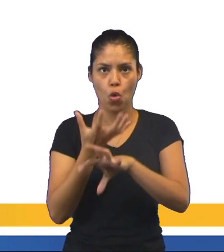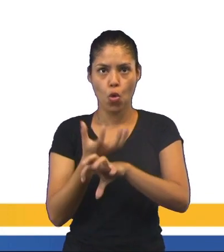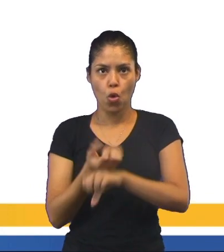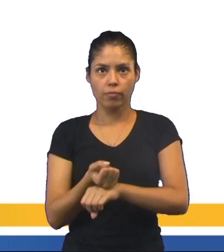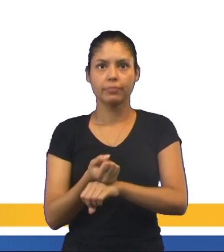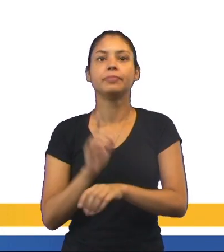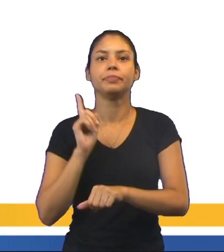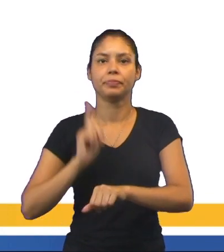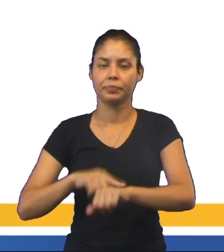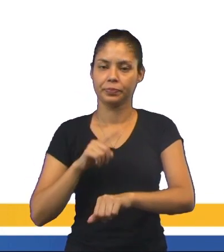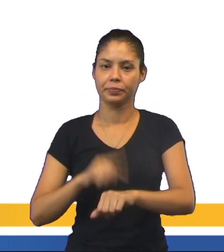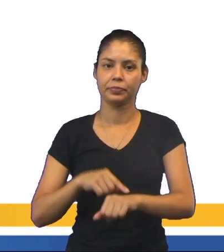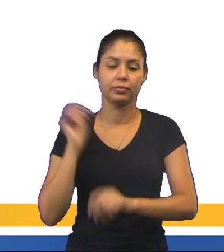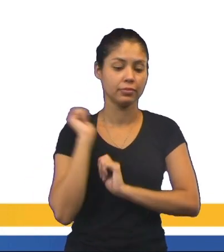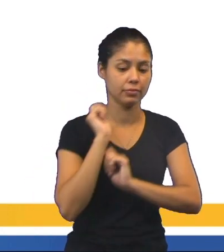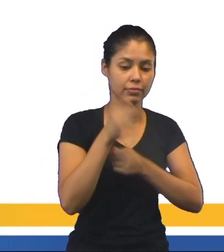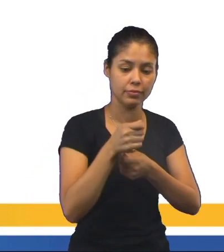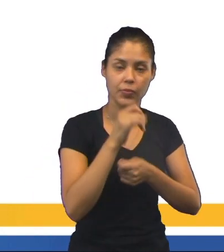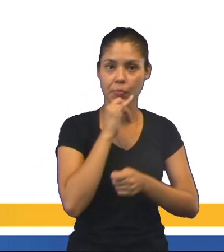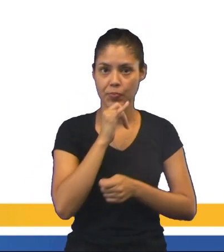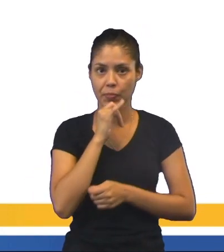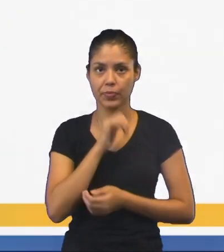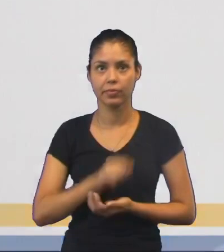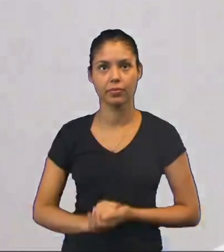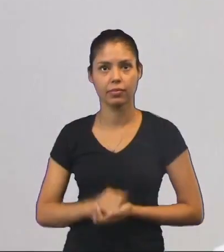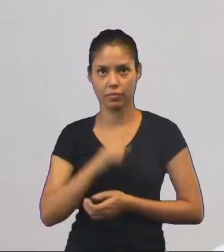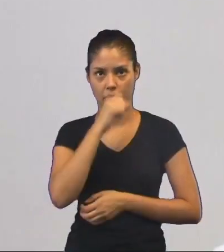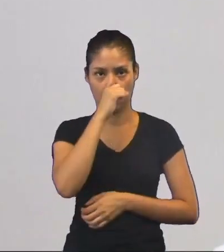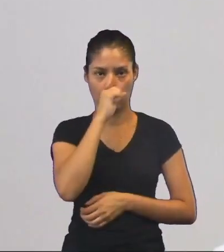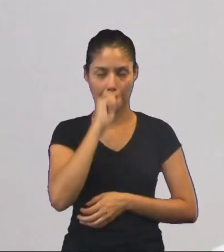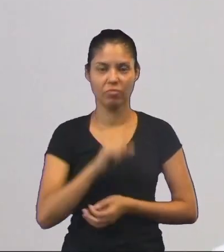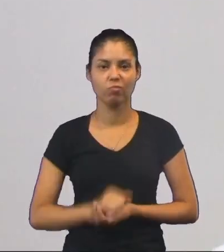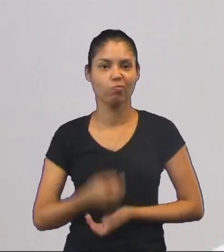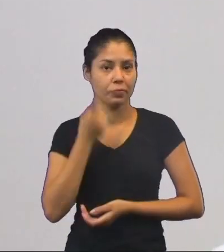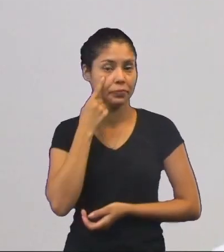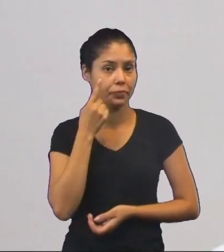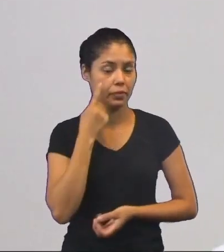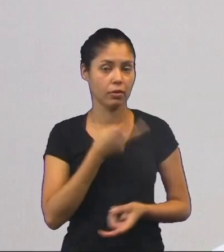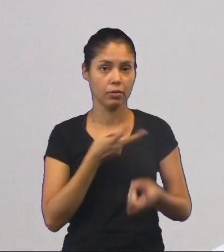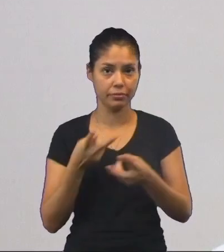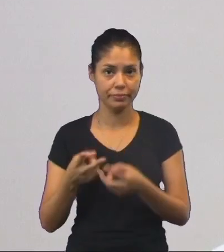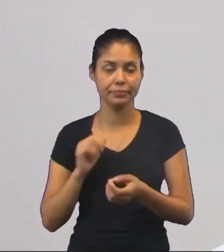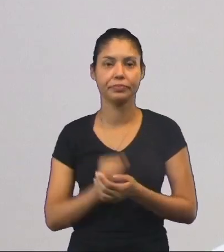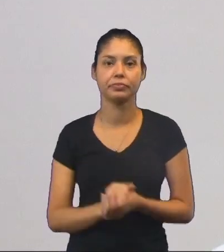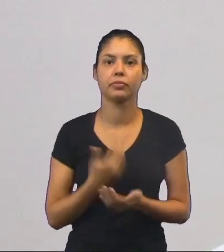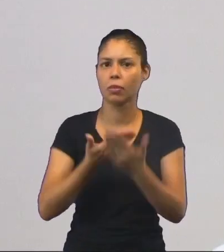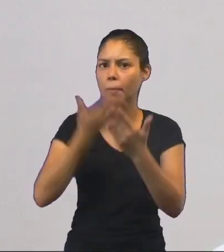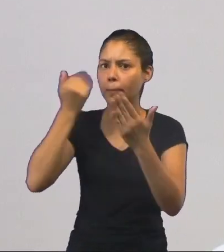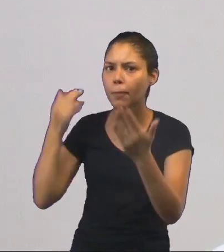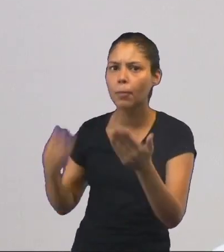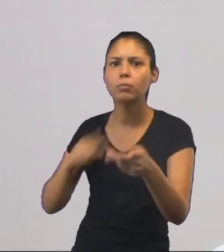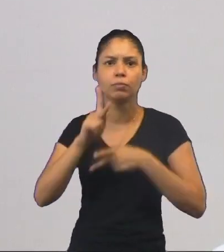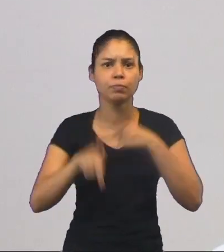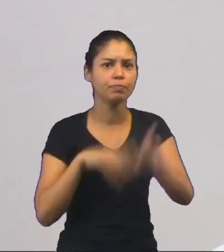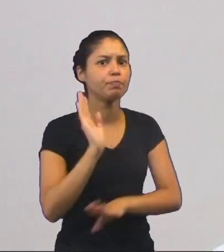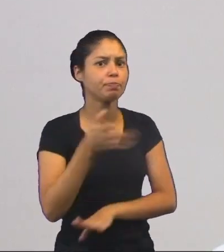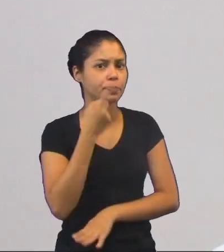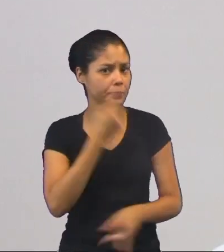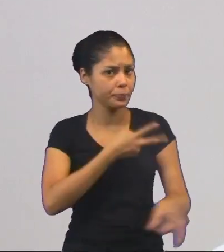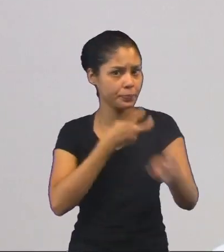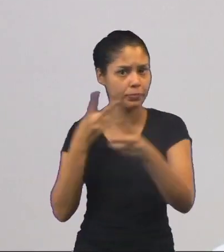secas e era o tempo de pescar, por exemplo. Vejam bem, então desde os povos antigos já